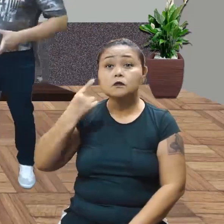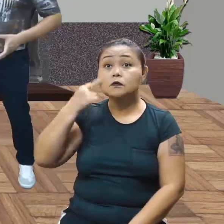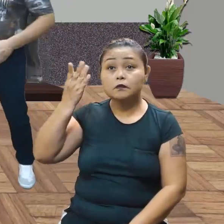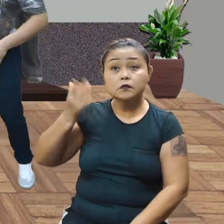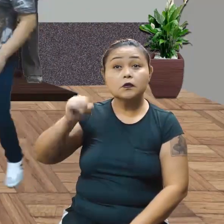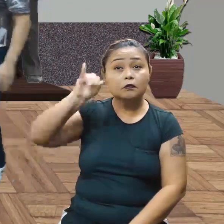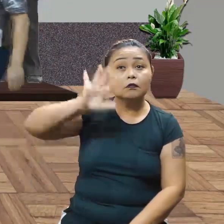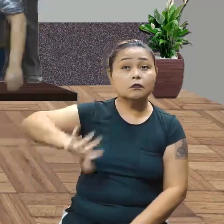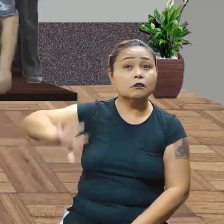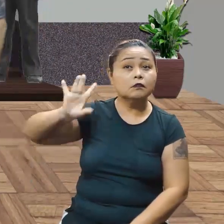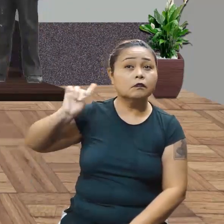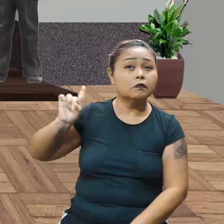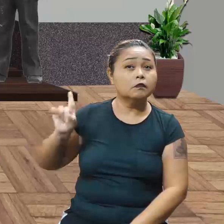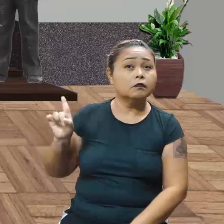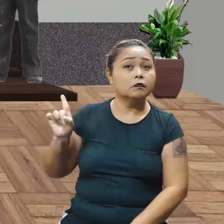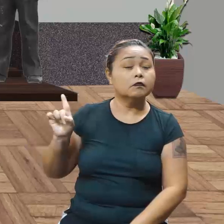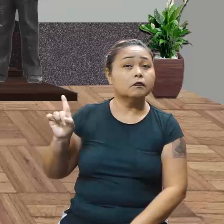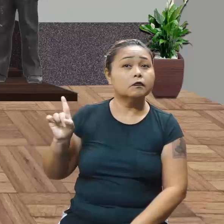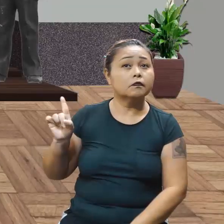aqui na imagem,